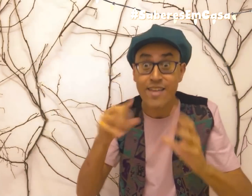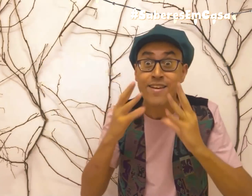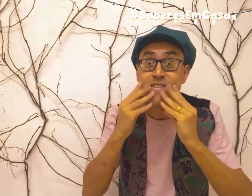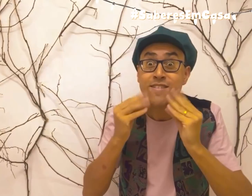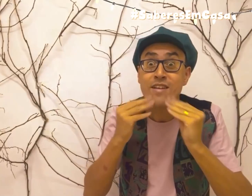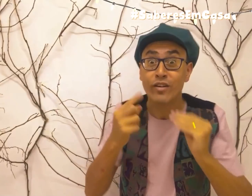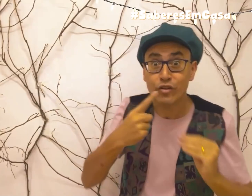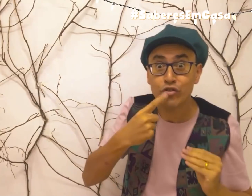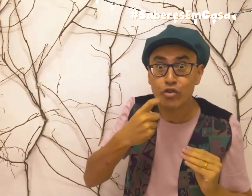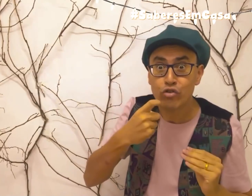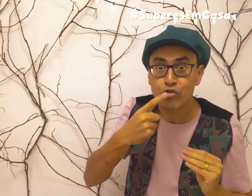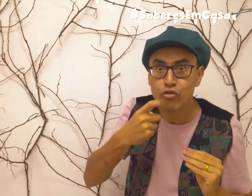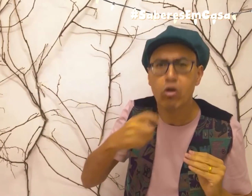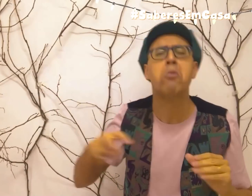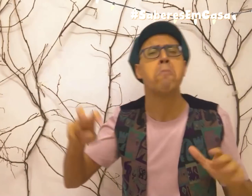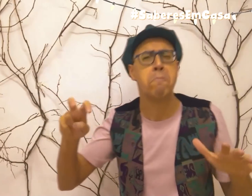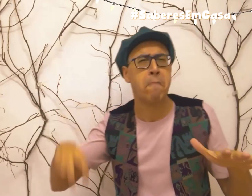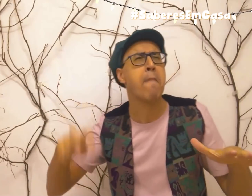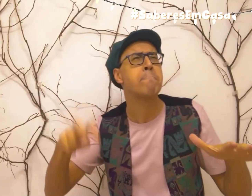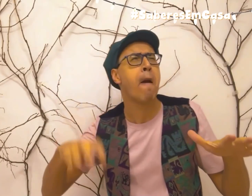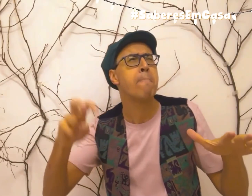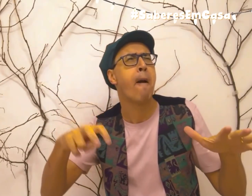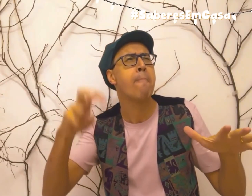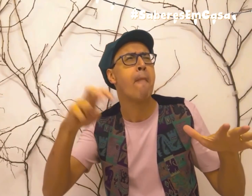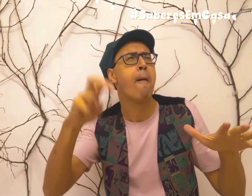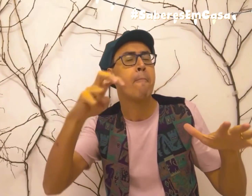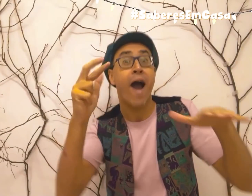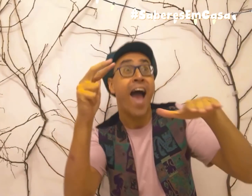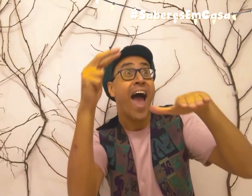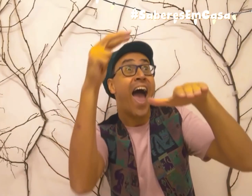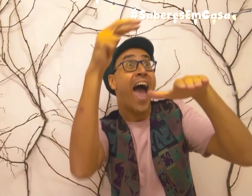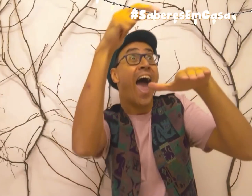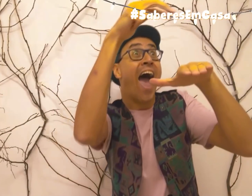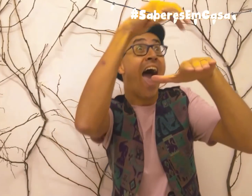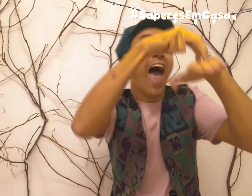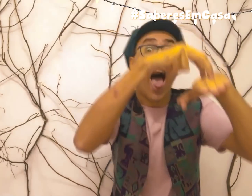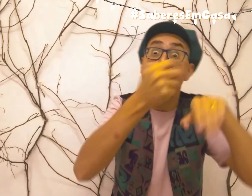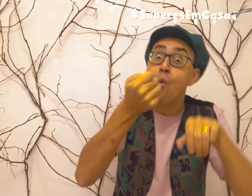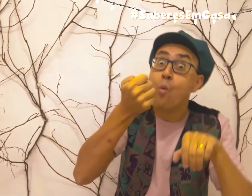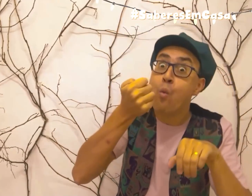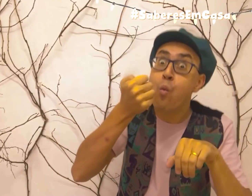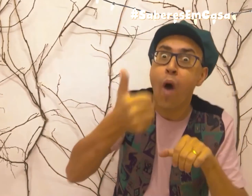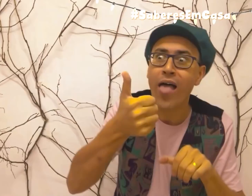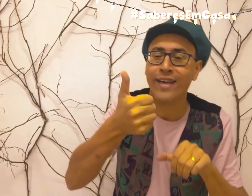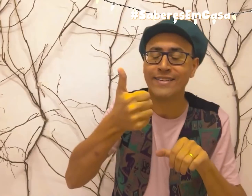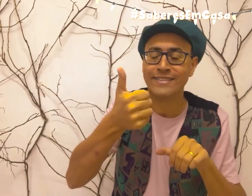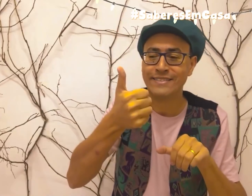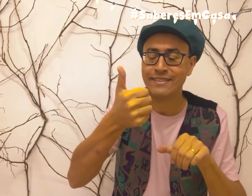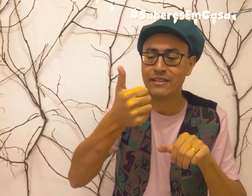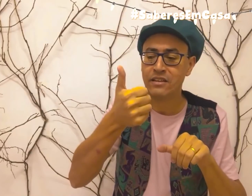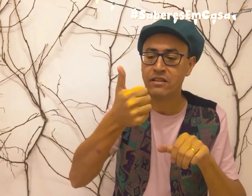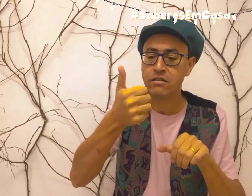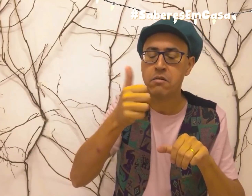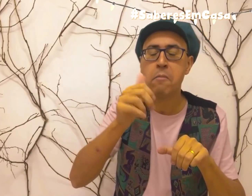E ele estava quase lá em cima.